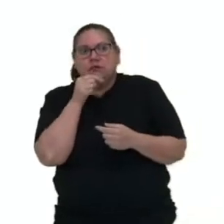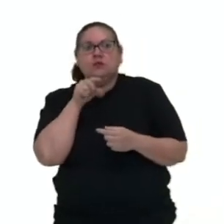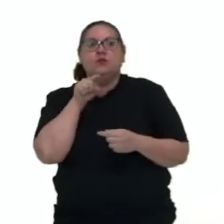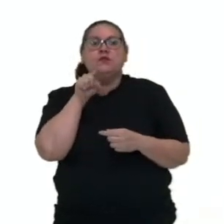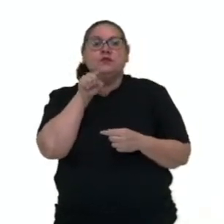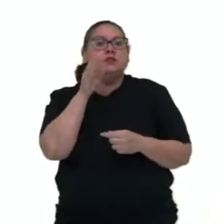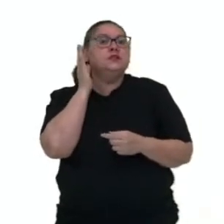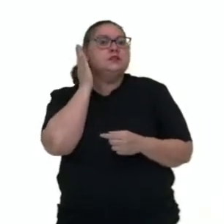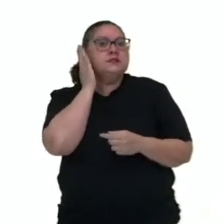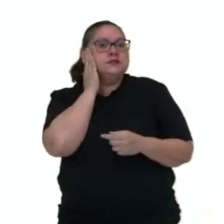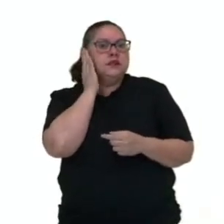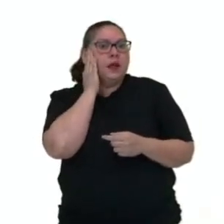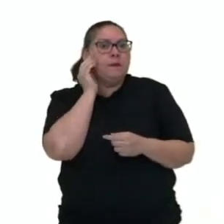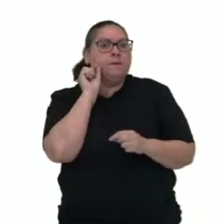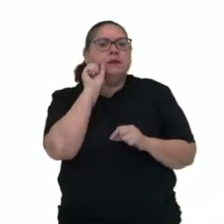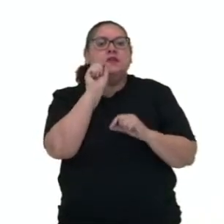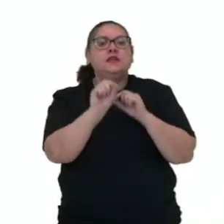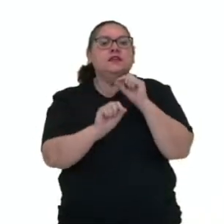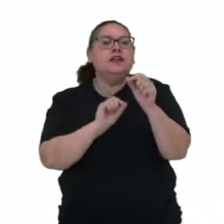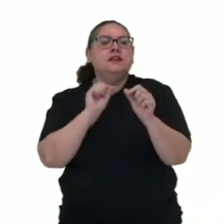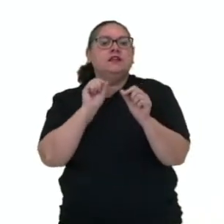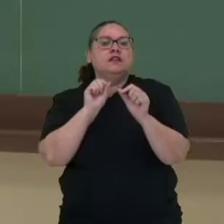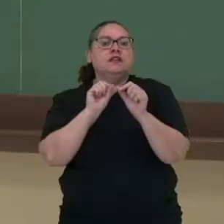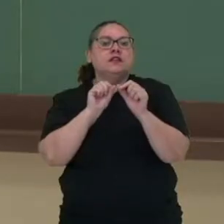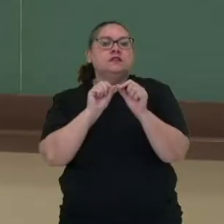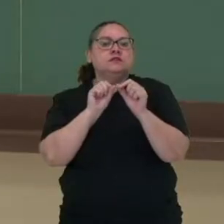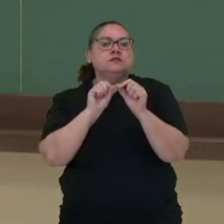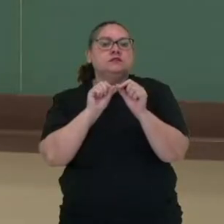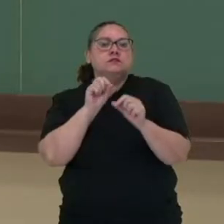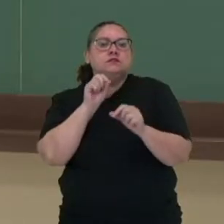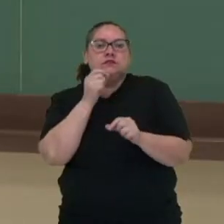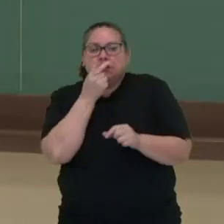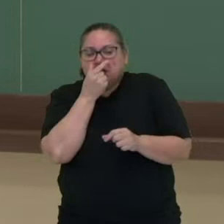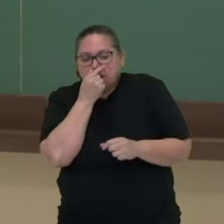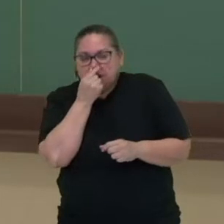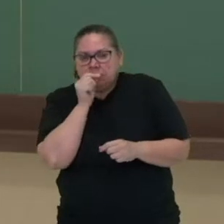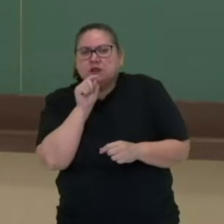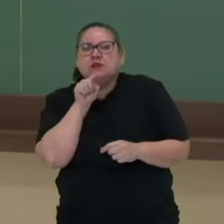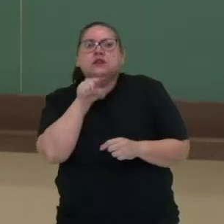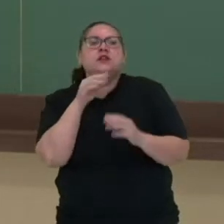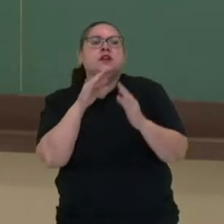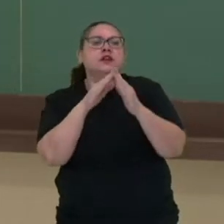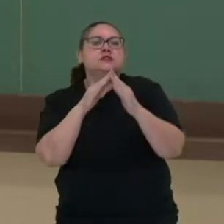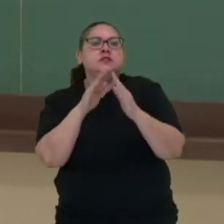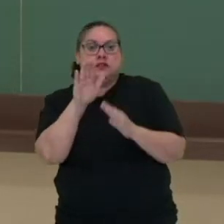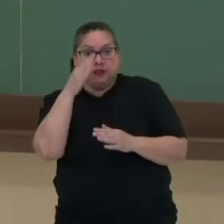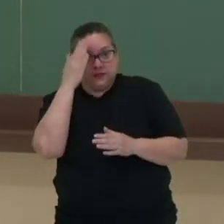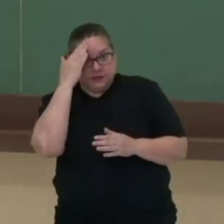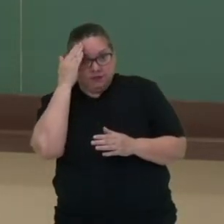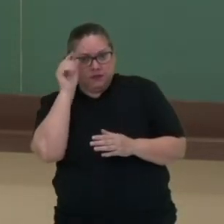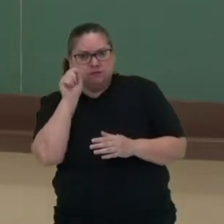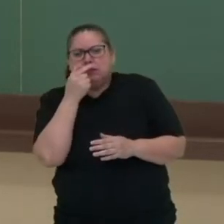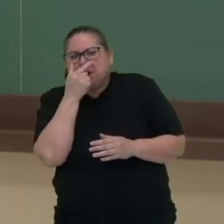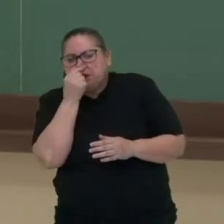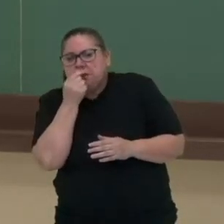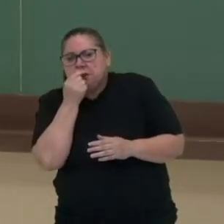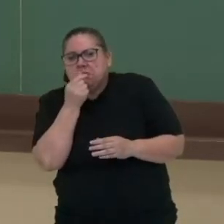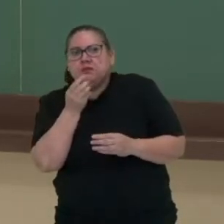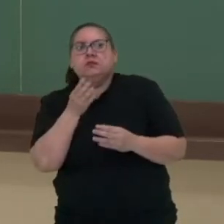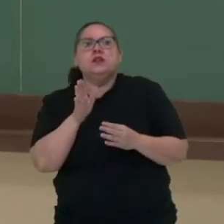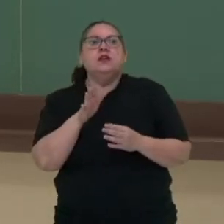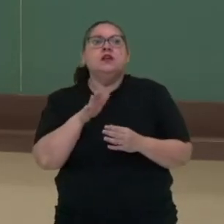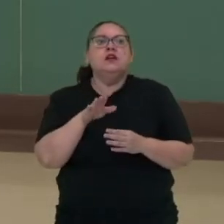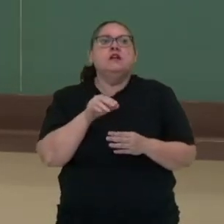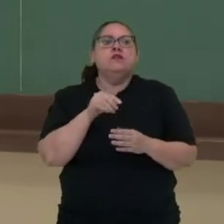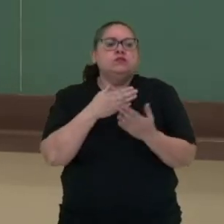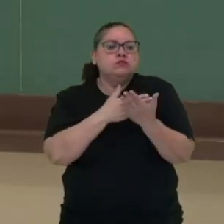Você sabe quem causa gripe? Você aí de casa, quem causa gripe? Você sabe? Então vamos lá.